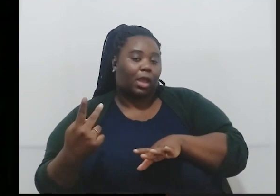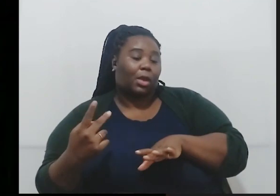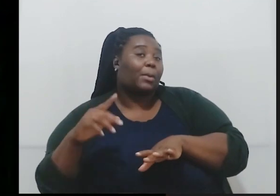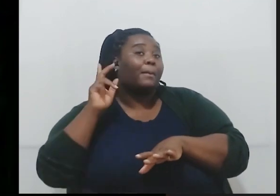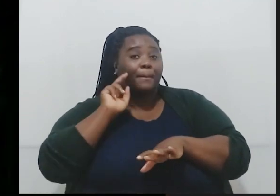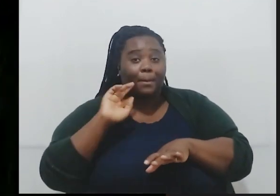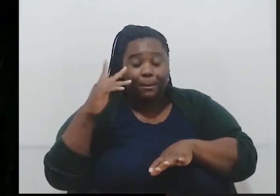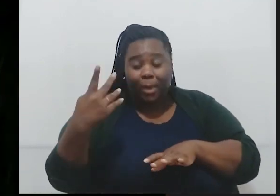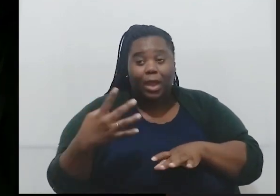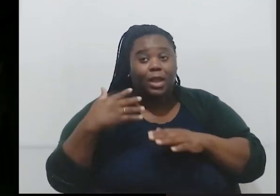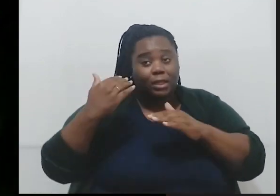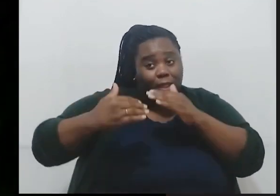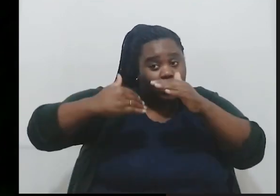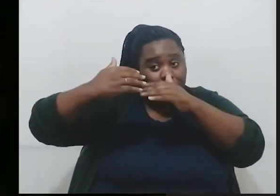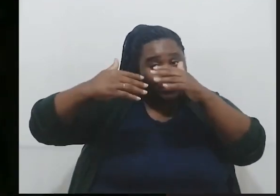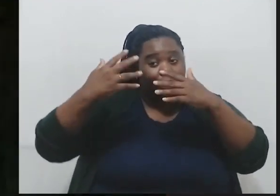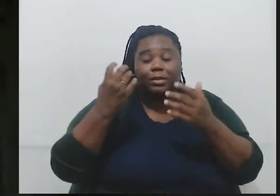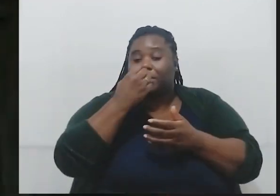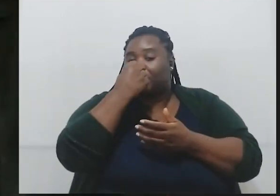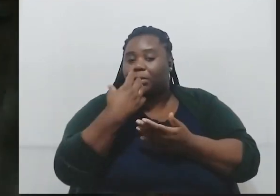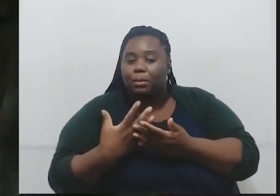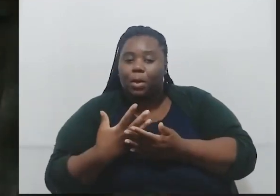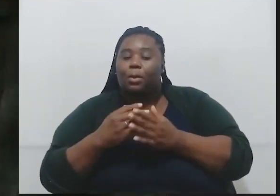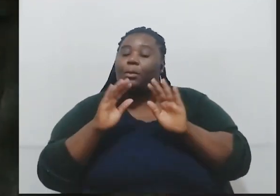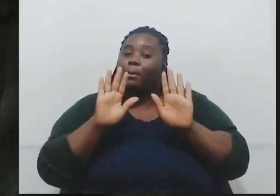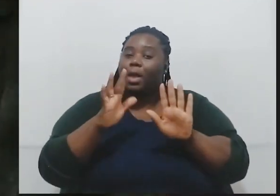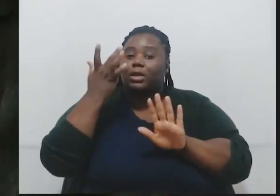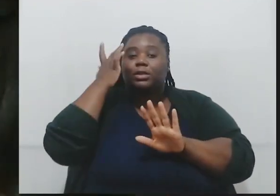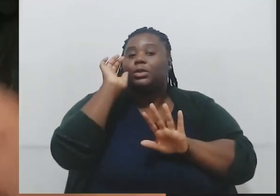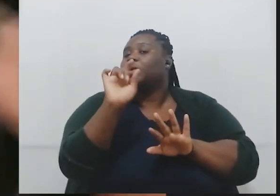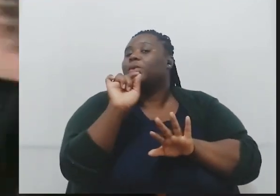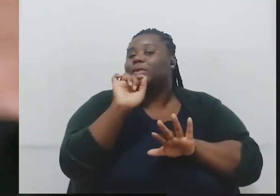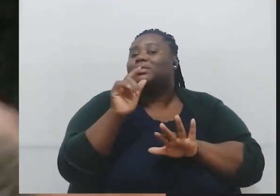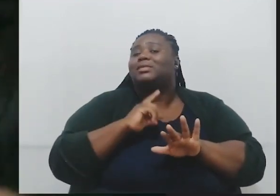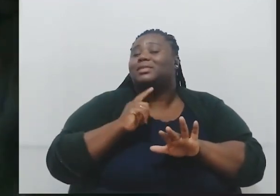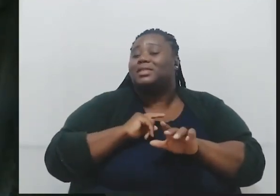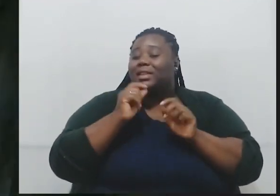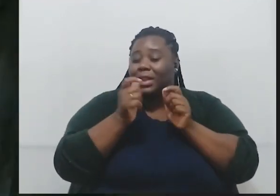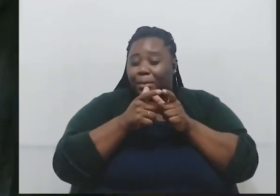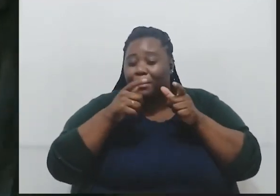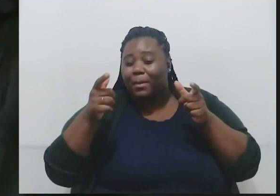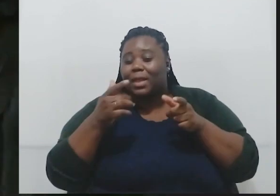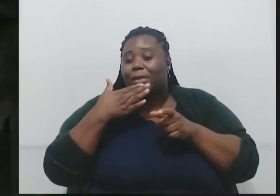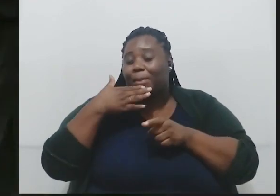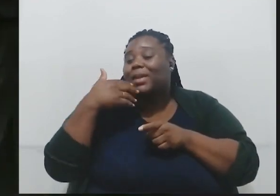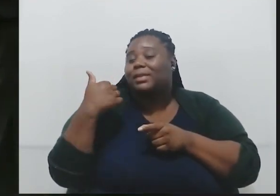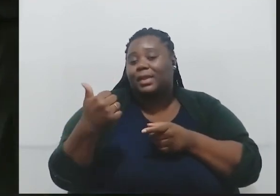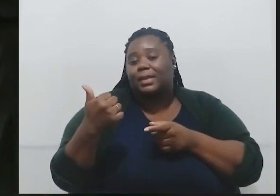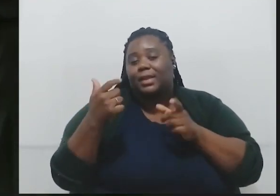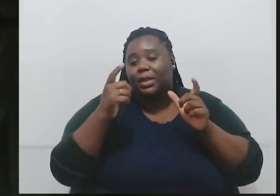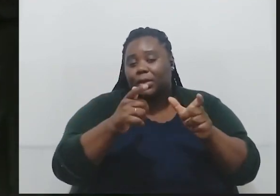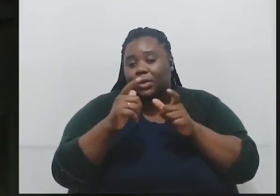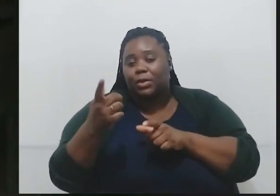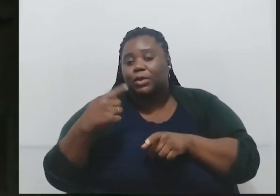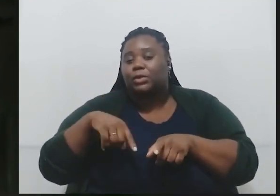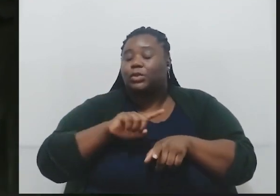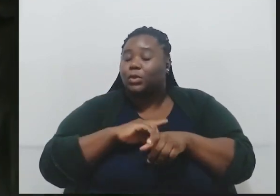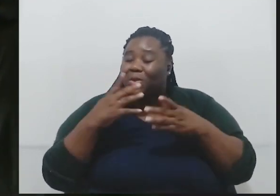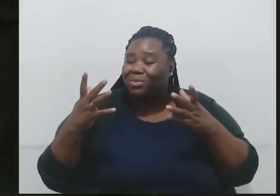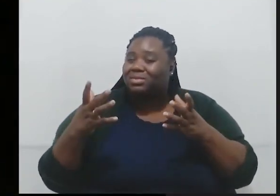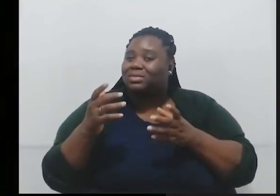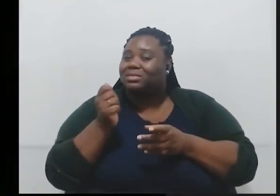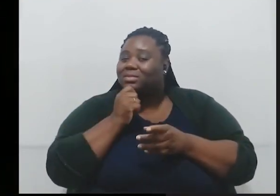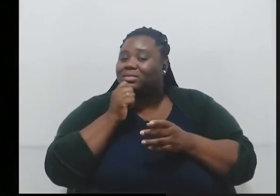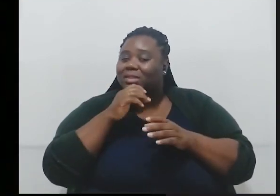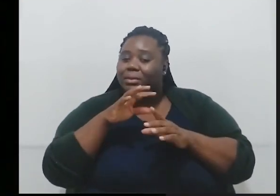acho que ainda tem muito a entender nesses lugares. Acho que a gente ainda está numa redoma mesmo, muito específica. E quando a